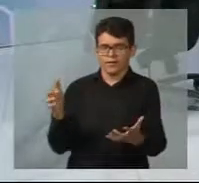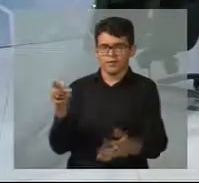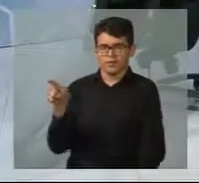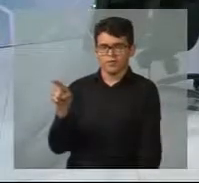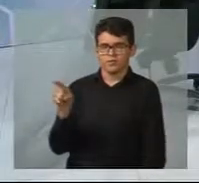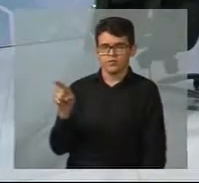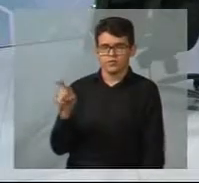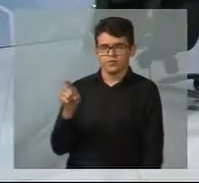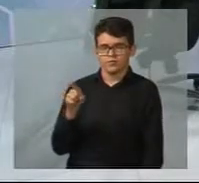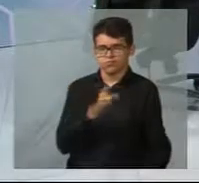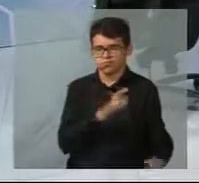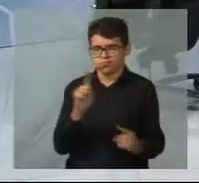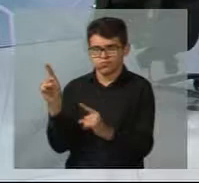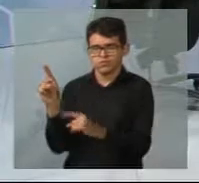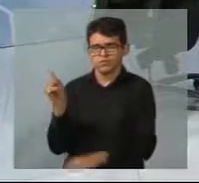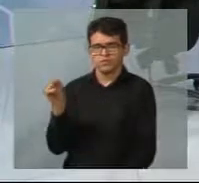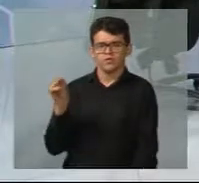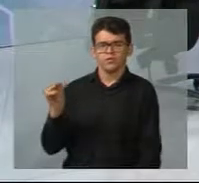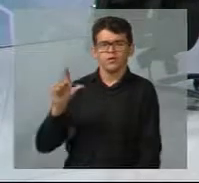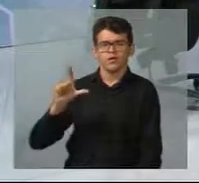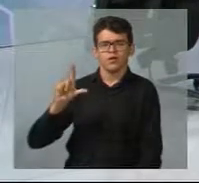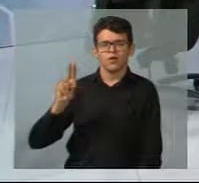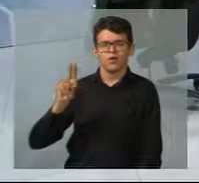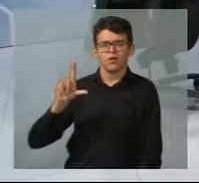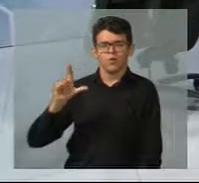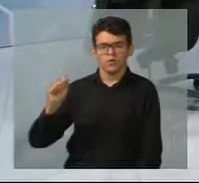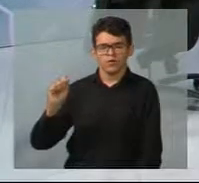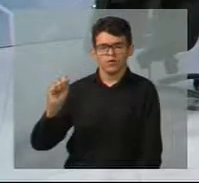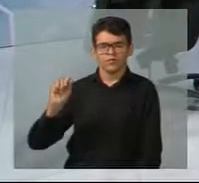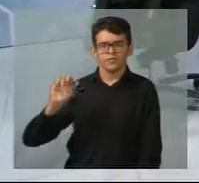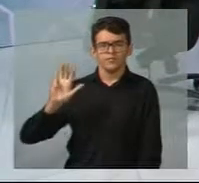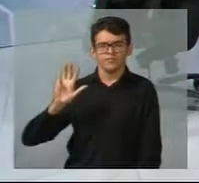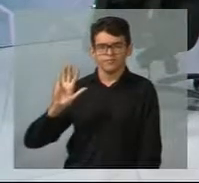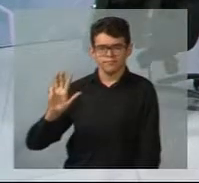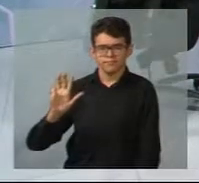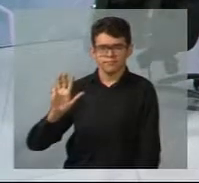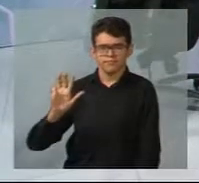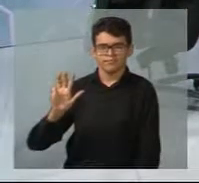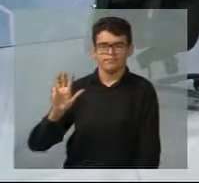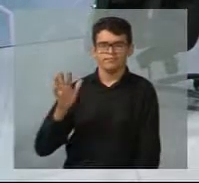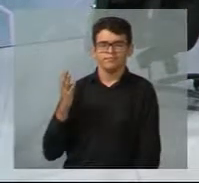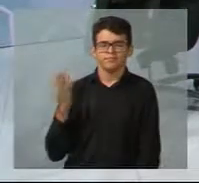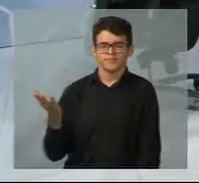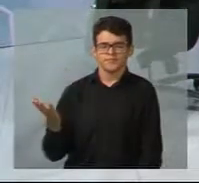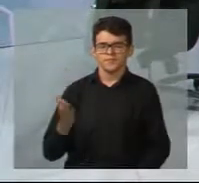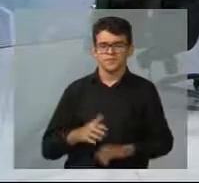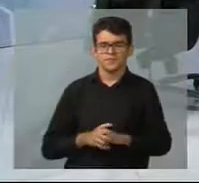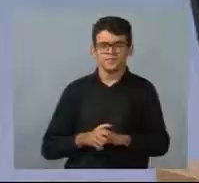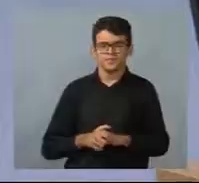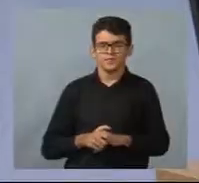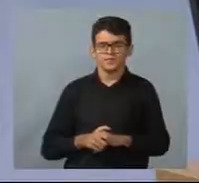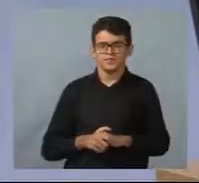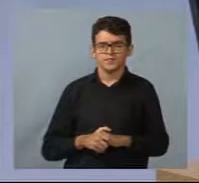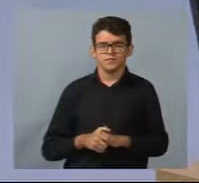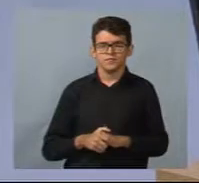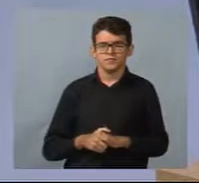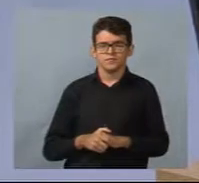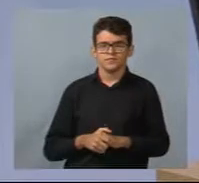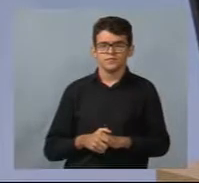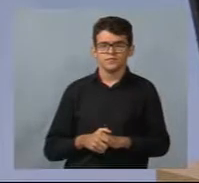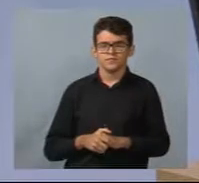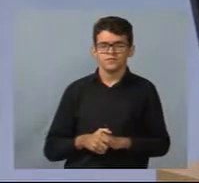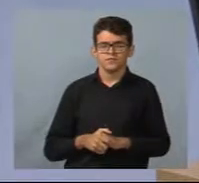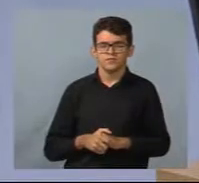se o Nordeste vai votar no paulista, que gosta muito do Nordeste, como você sabe, né? São Paulo é doido pelo Nordeste. Aliás,